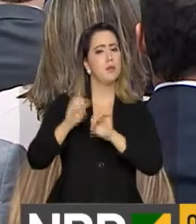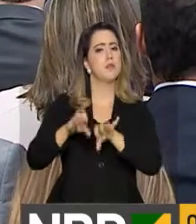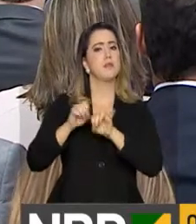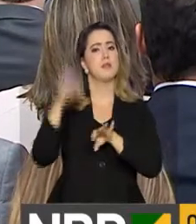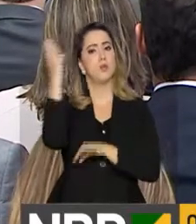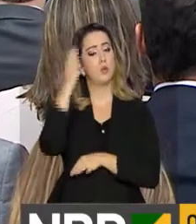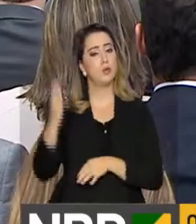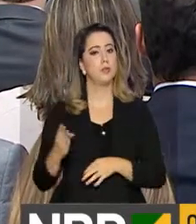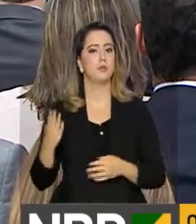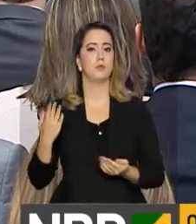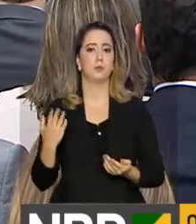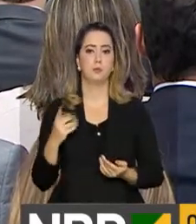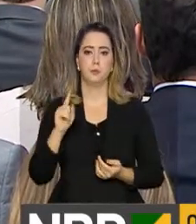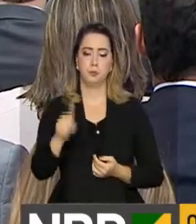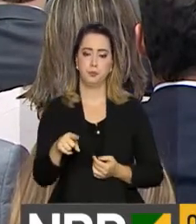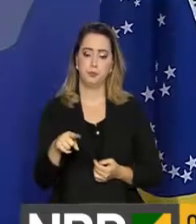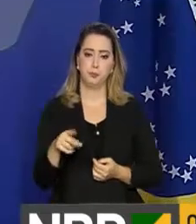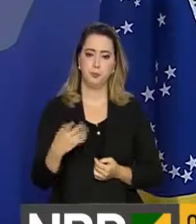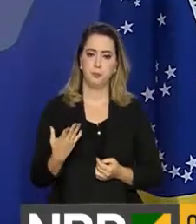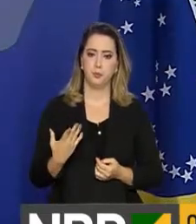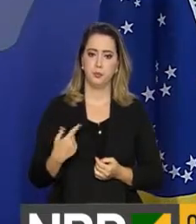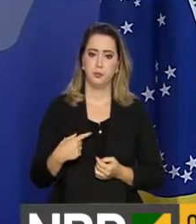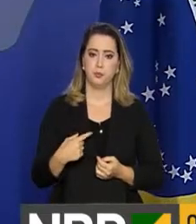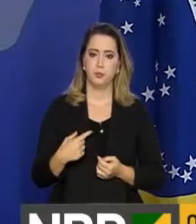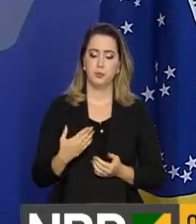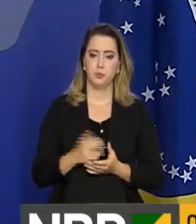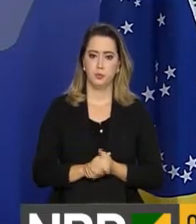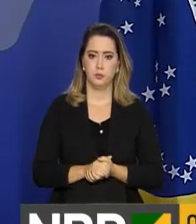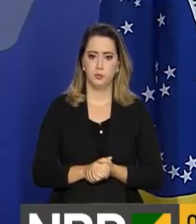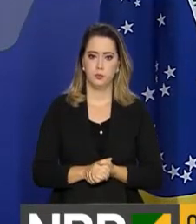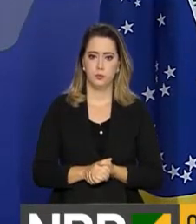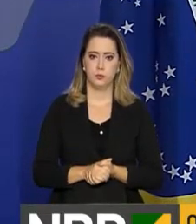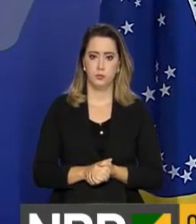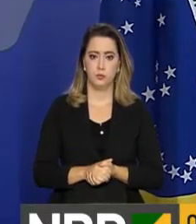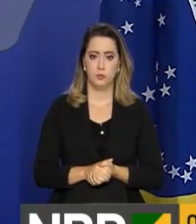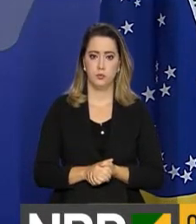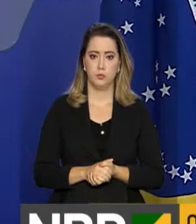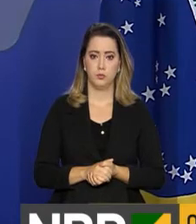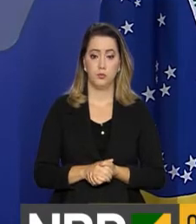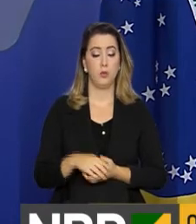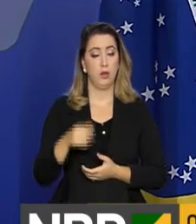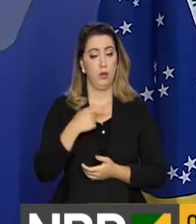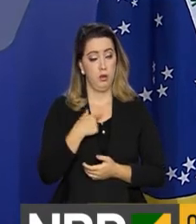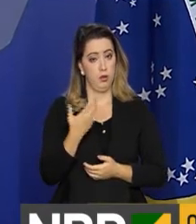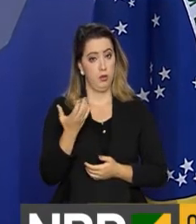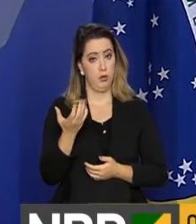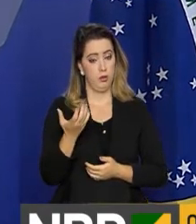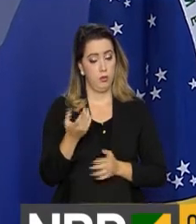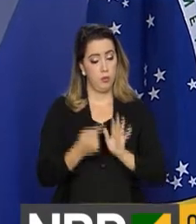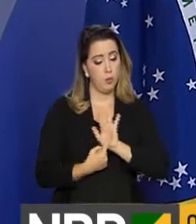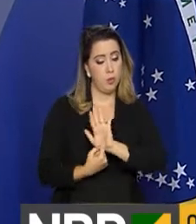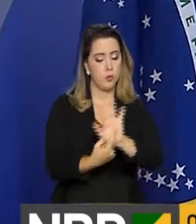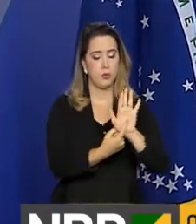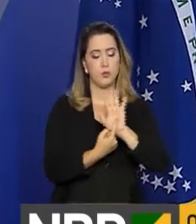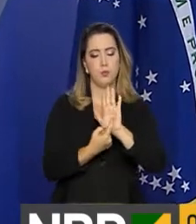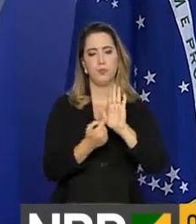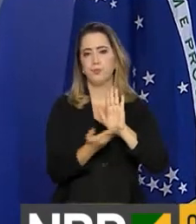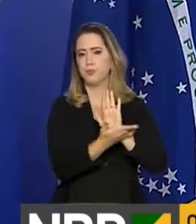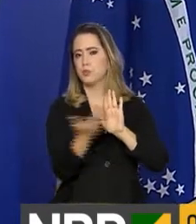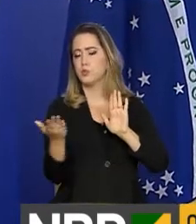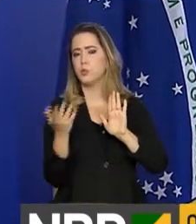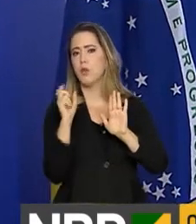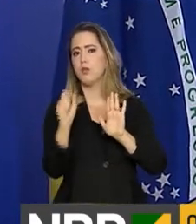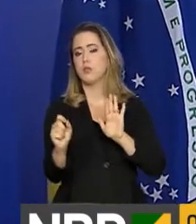país eu revelo que em um ano e meio de governo vejam que